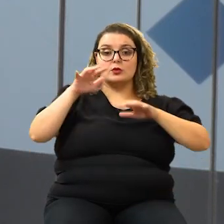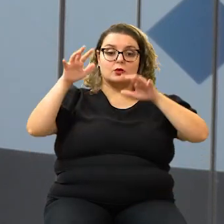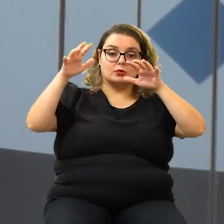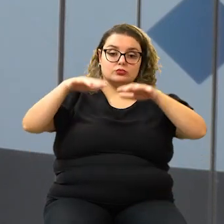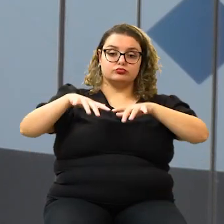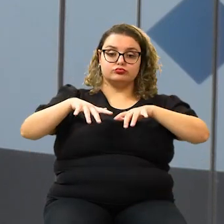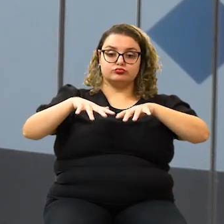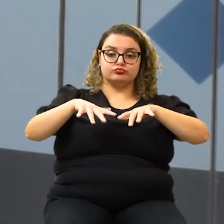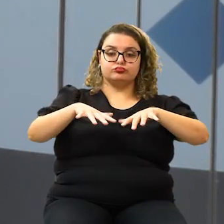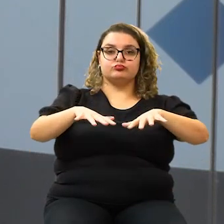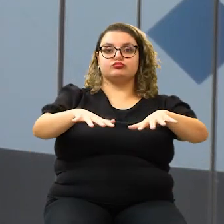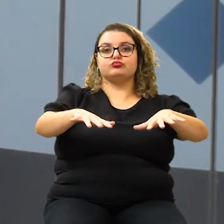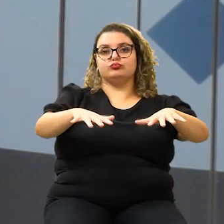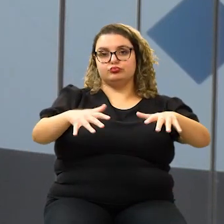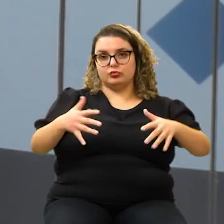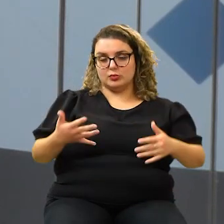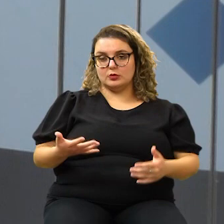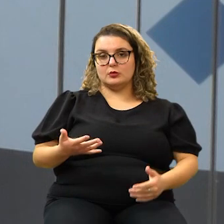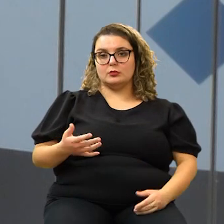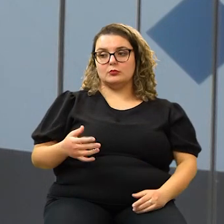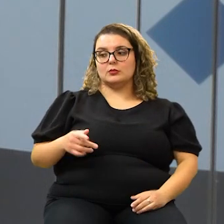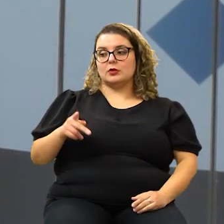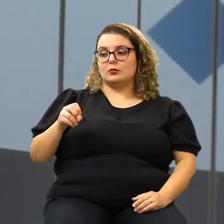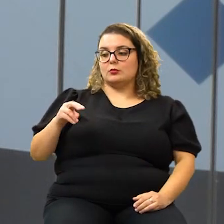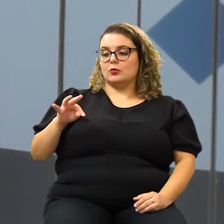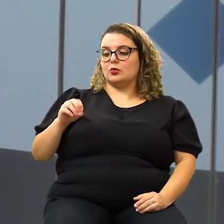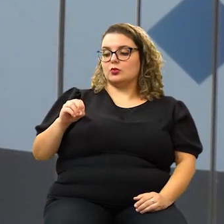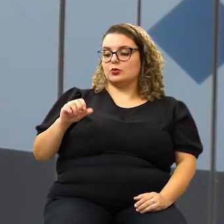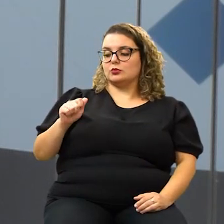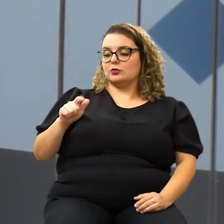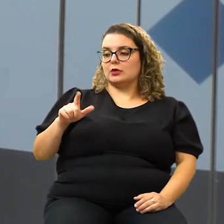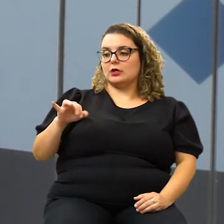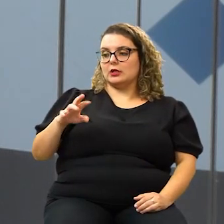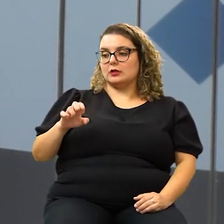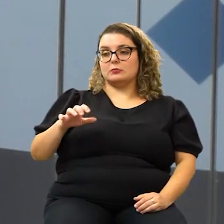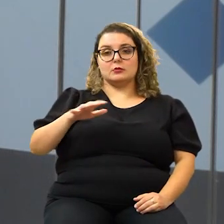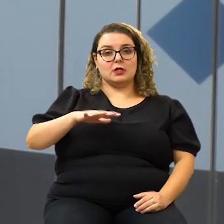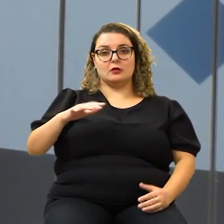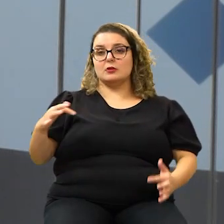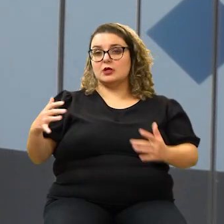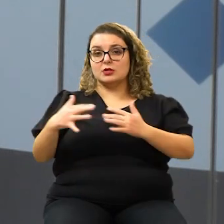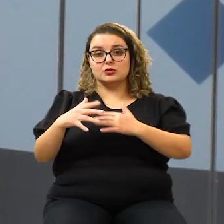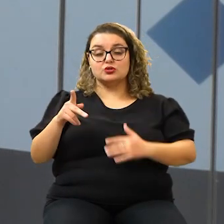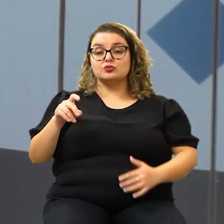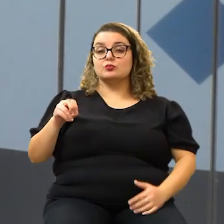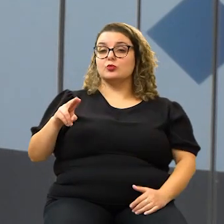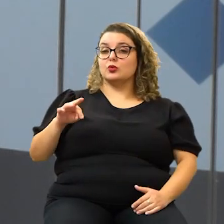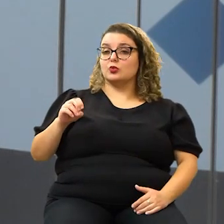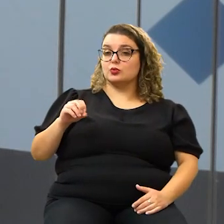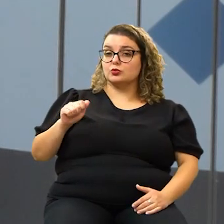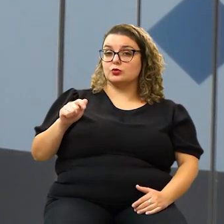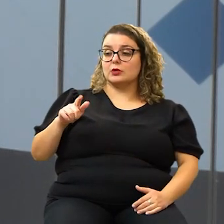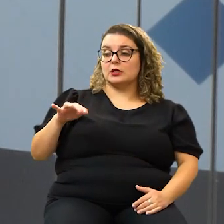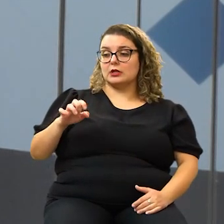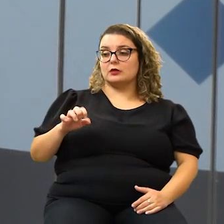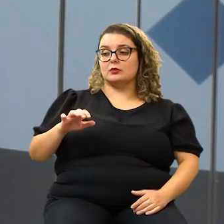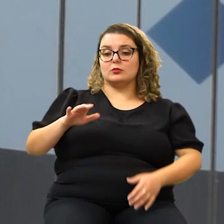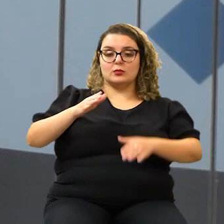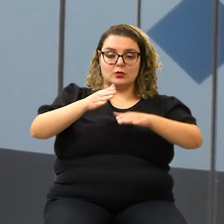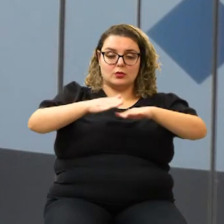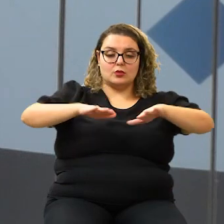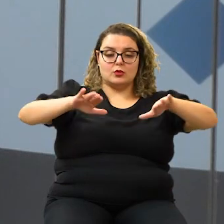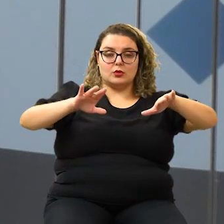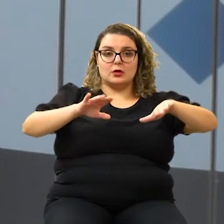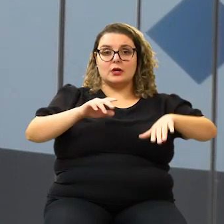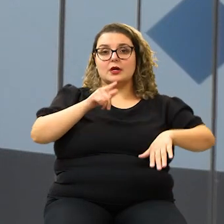água que veio para Porto Alegre, para a bacia de Porto Alegre, para a área urbana de Porto Alegre, para o vale ali do Rio Taquari,